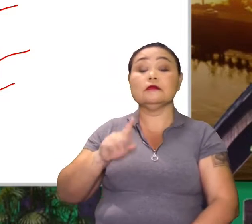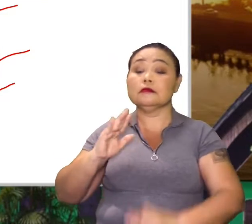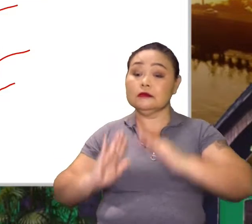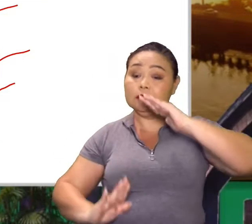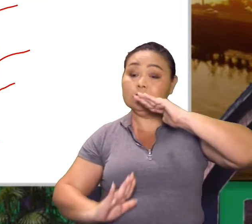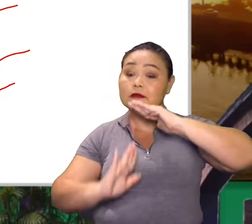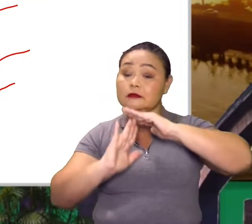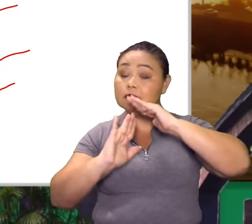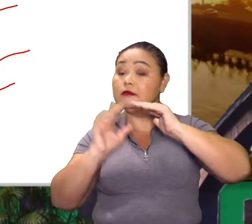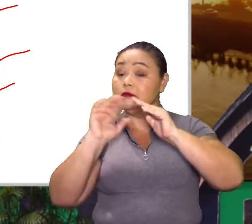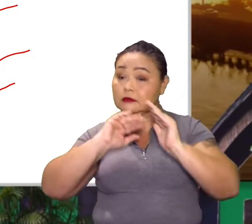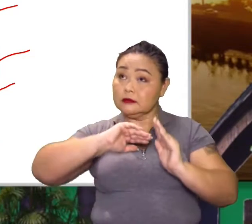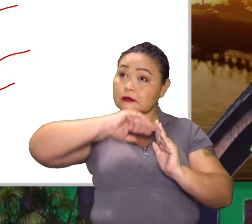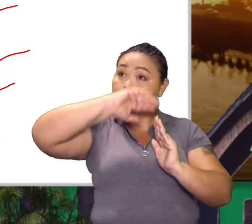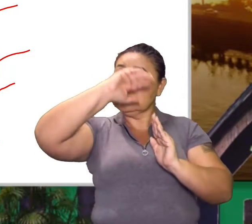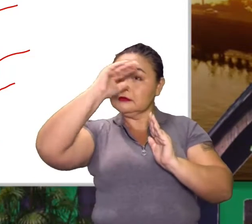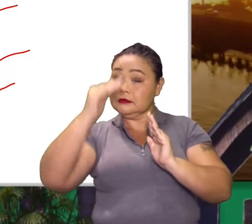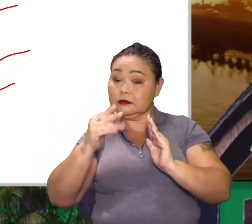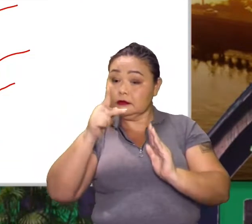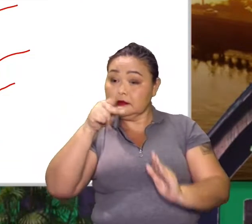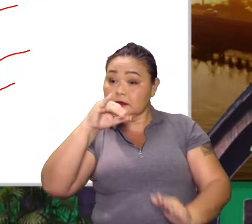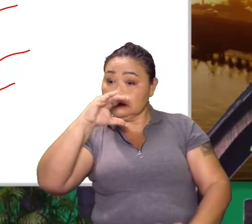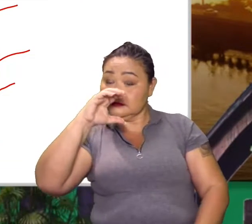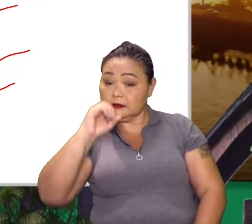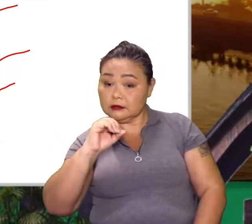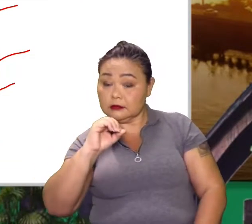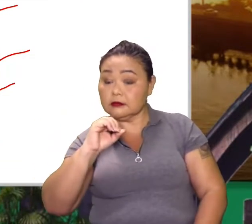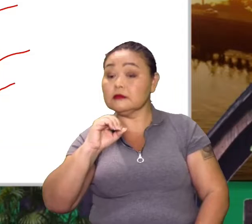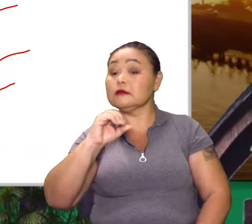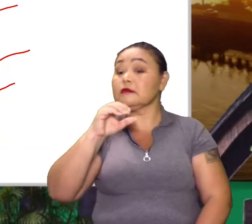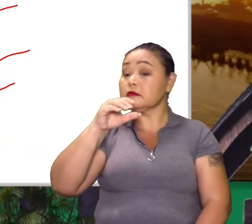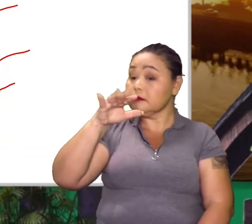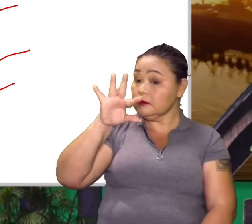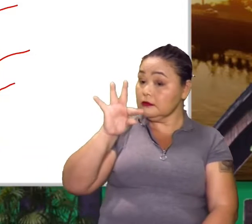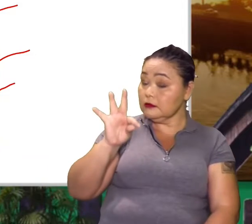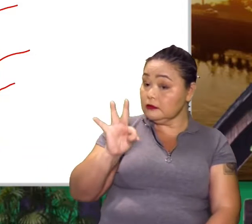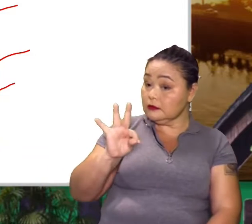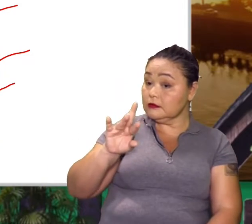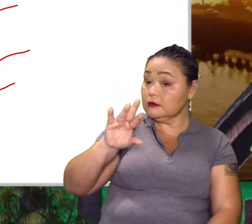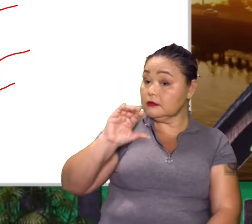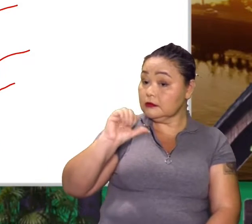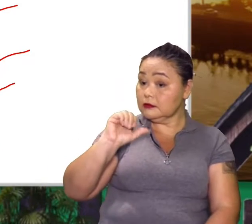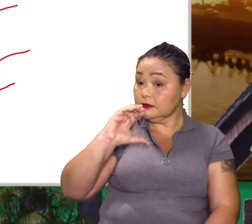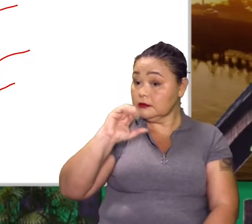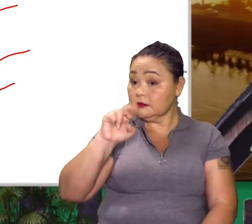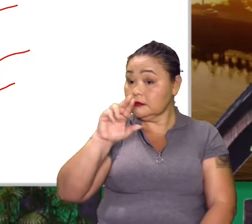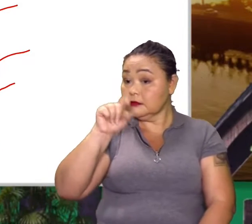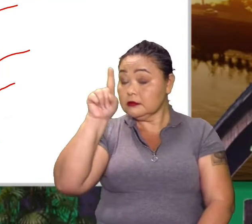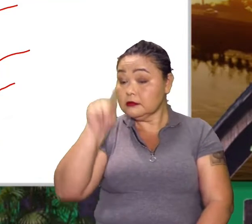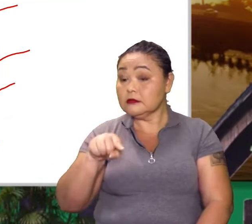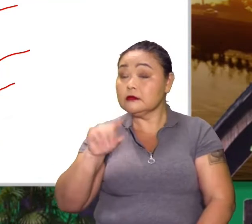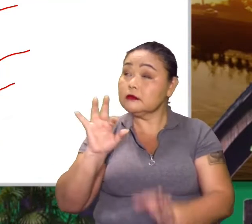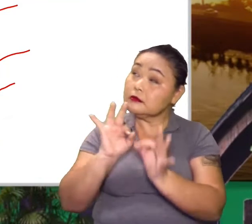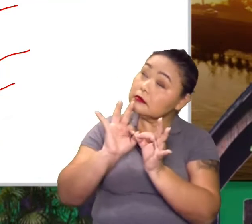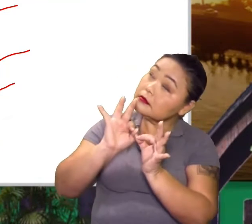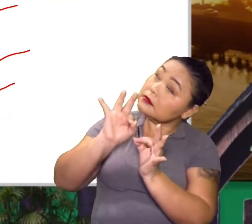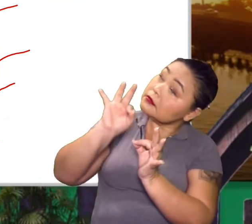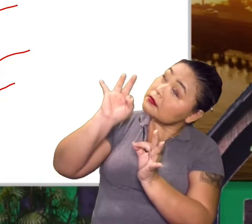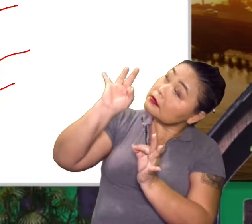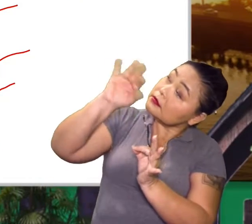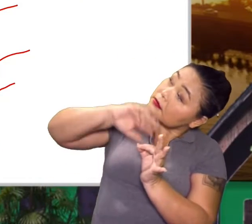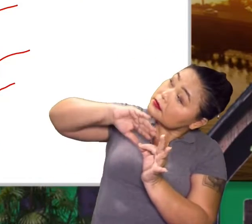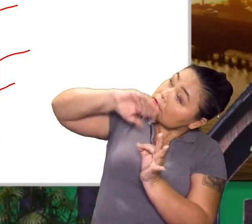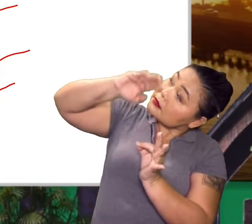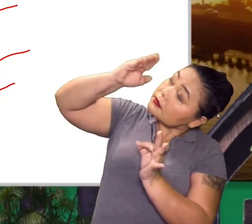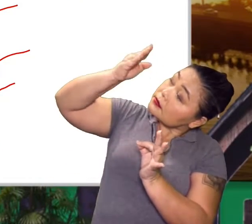Pico Tracuá, que está a mais de 1.126 metros de altitude, e é uma